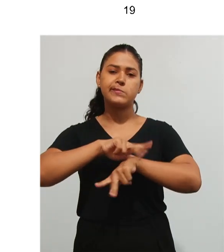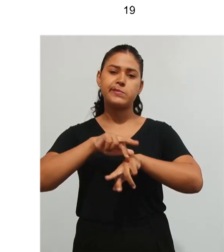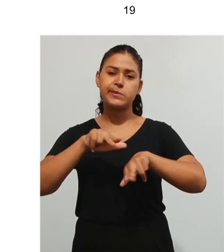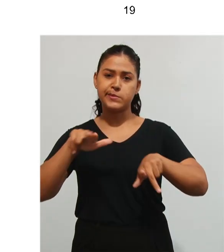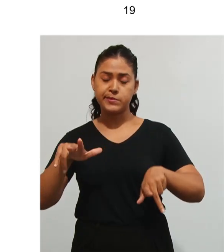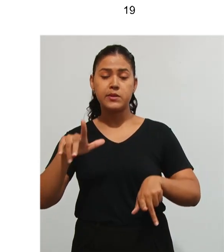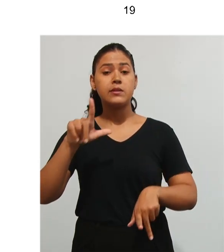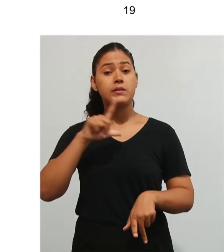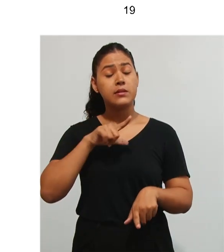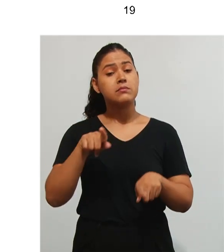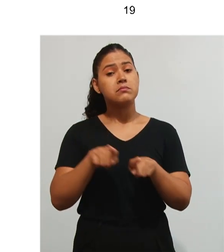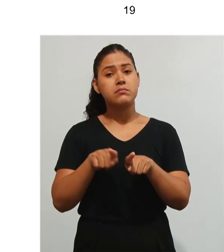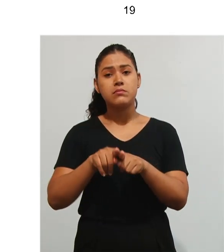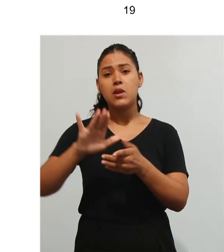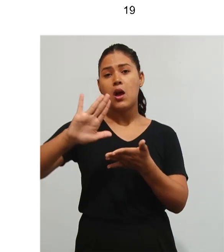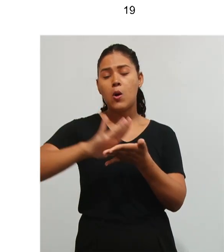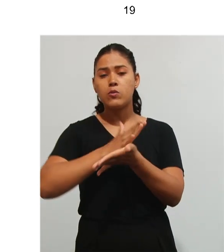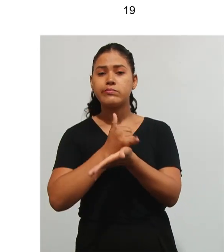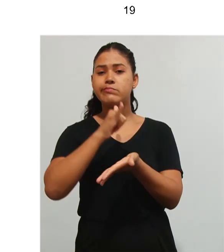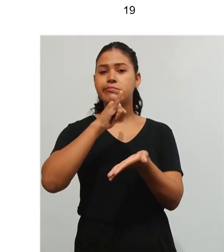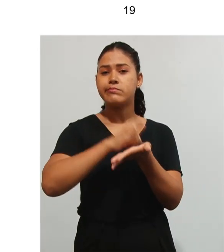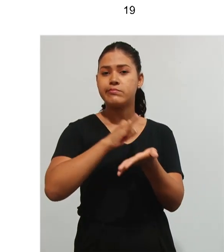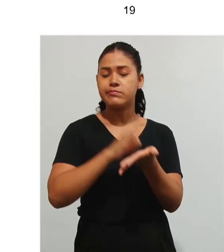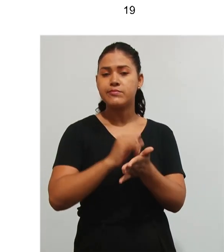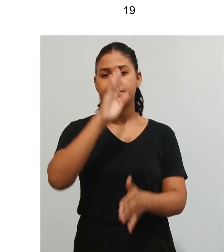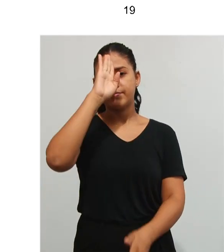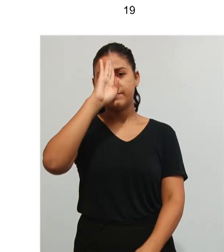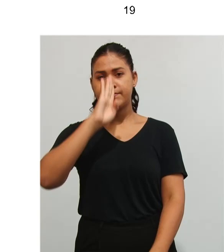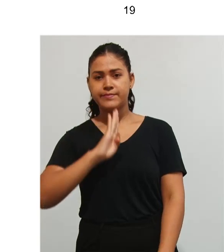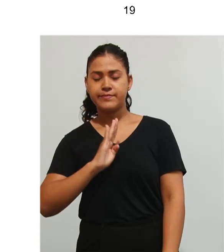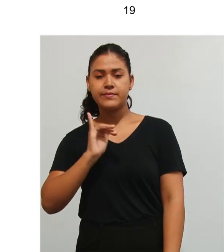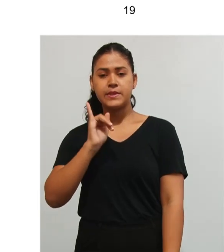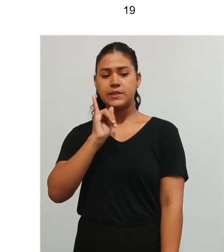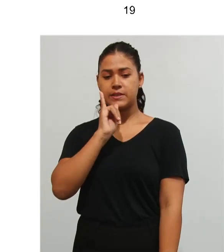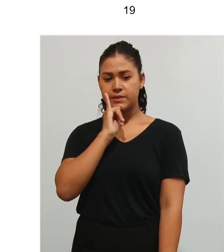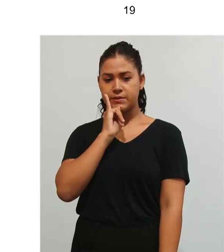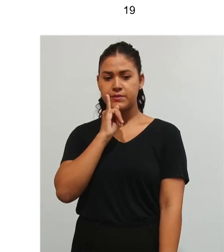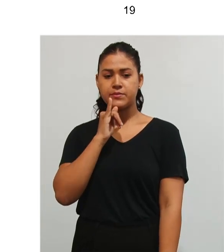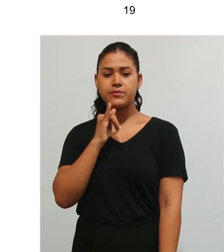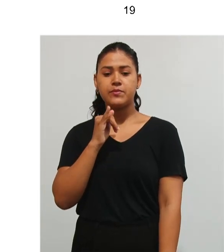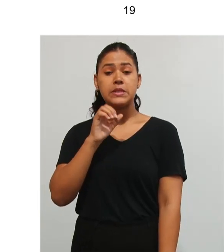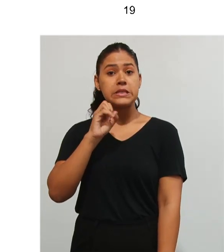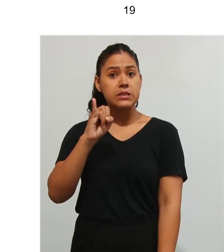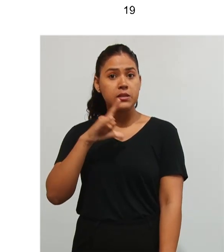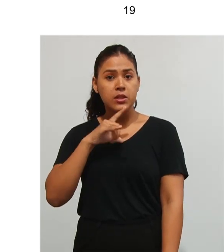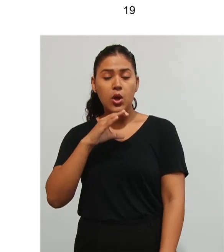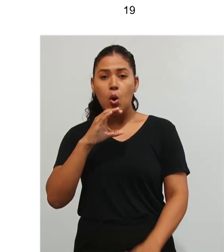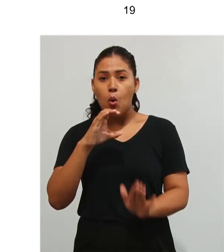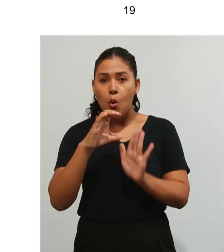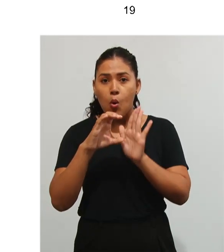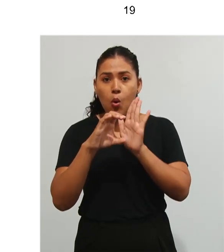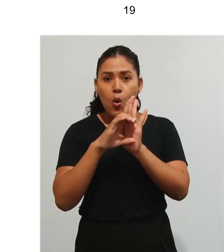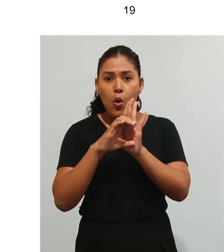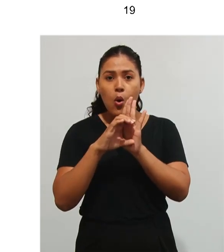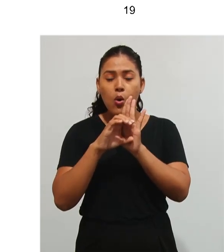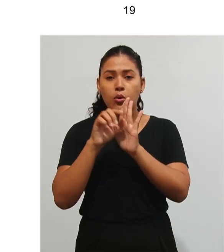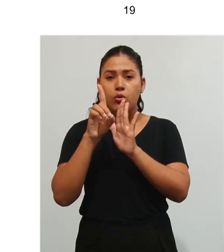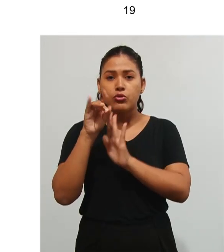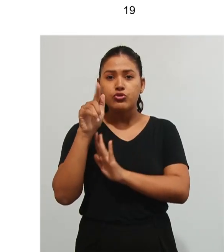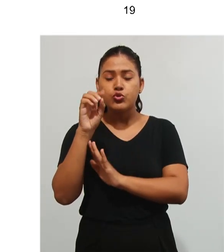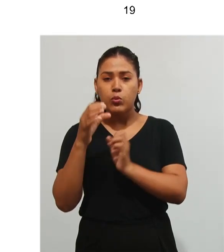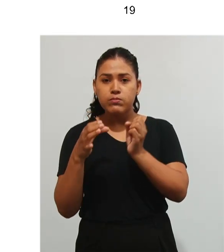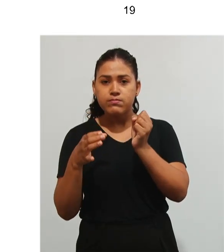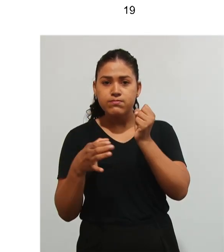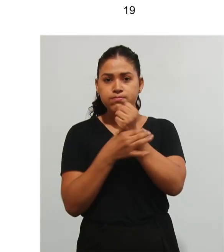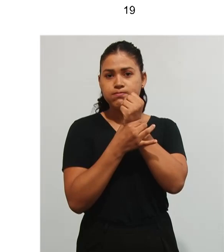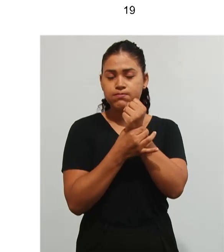outros programas que são gratuitos, né? Quando você tem um programa com código-fonte fechado, quer dizer que você não tem acesso